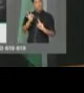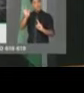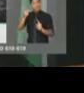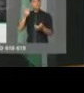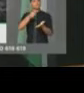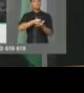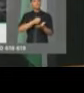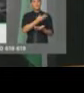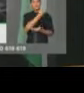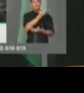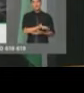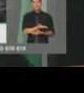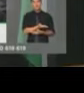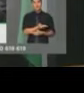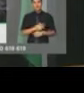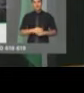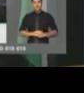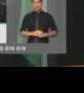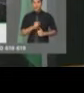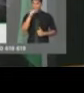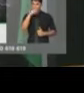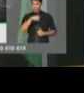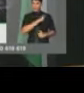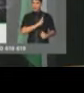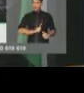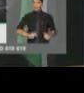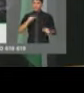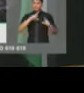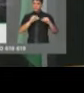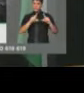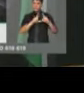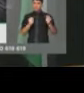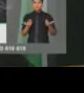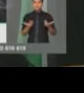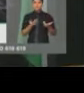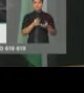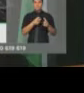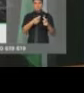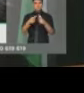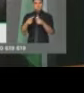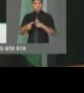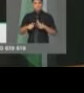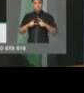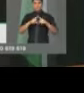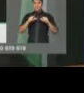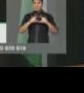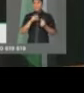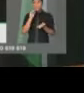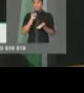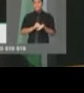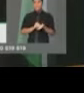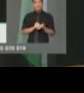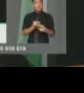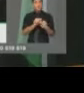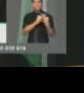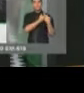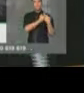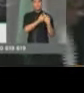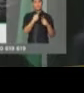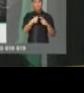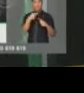desgoverno aqui do Distrito Federal. Essa falta de sensibilidade em todos os locais, por incompetência, porque o governo já deveria